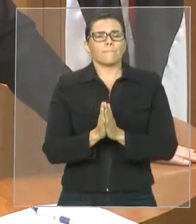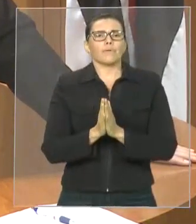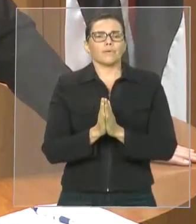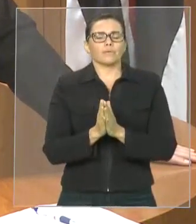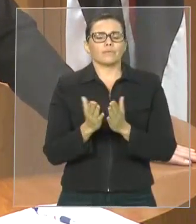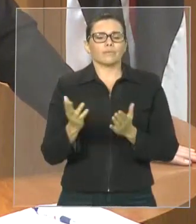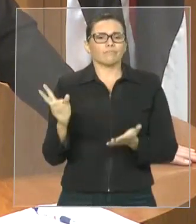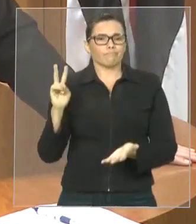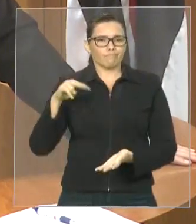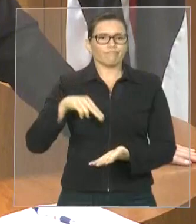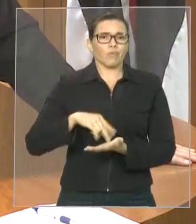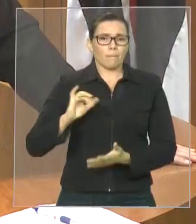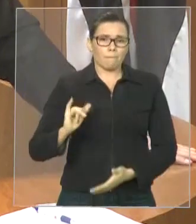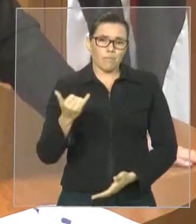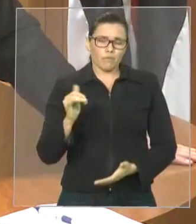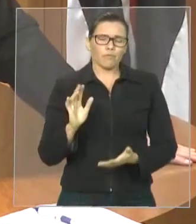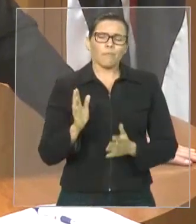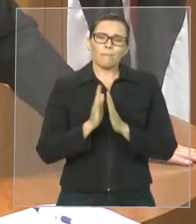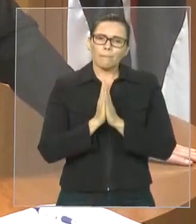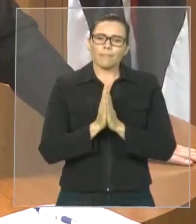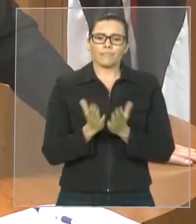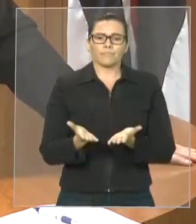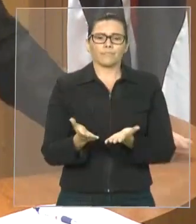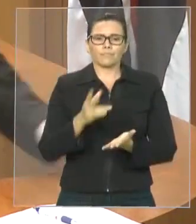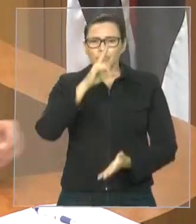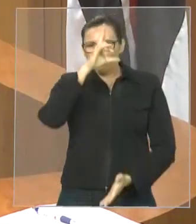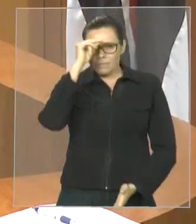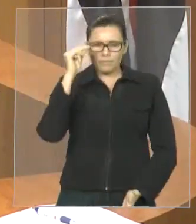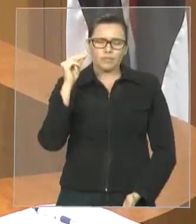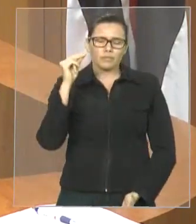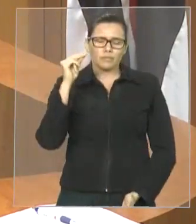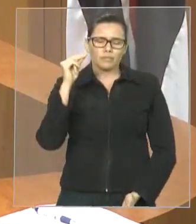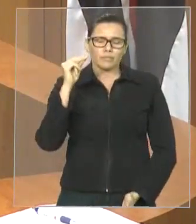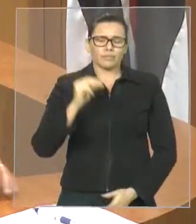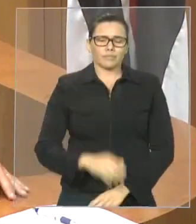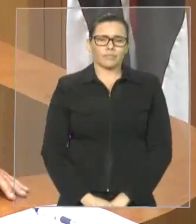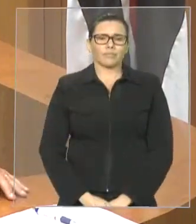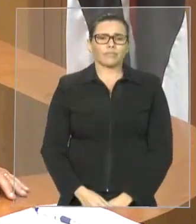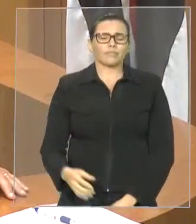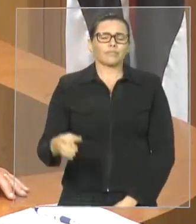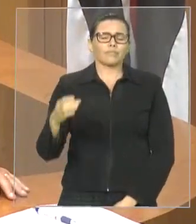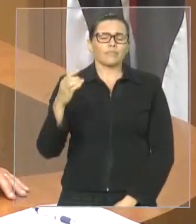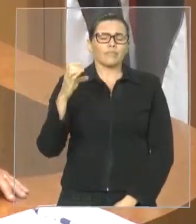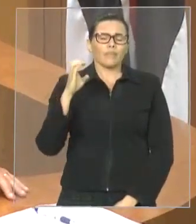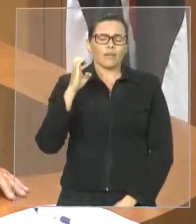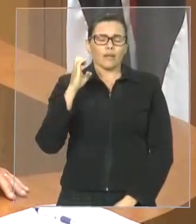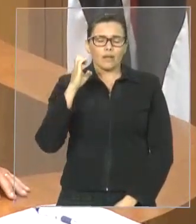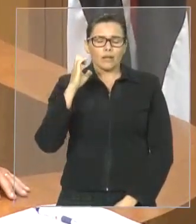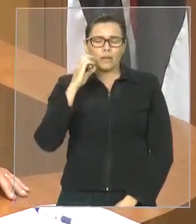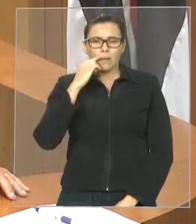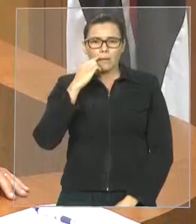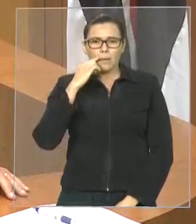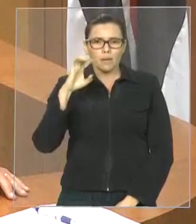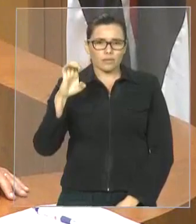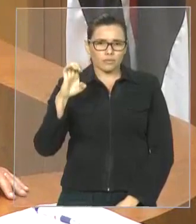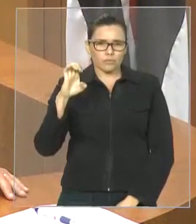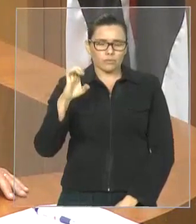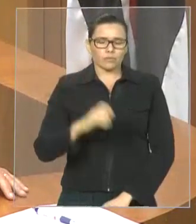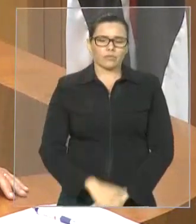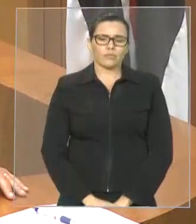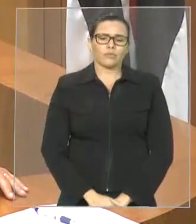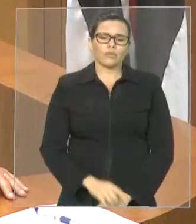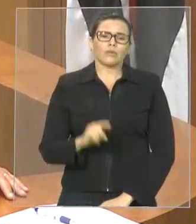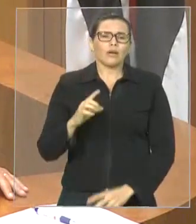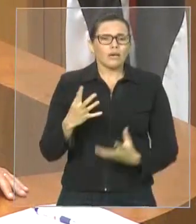tiver coragem de receber, se ele achar que não tem condições de discutir, que ele determine pelo menos que